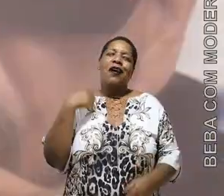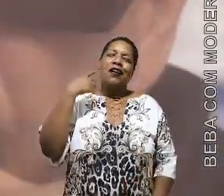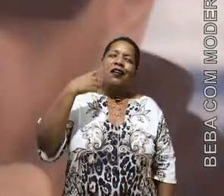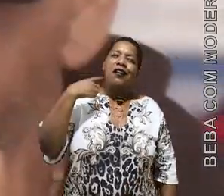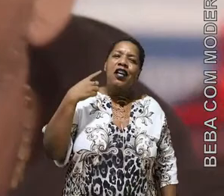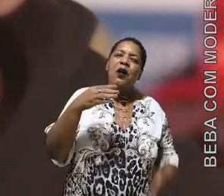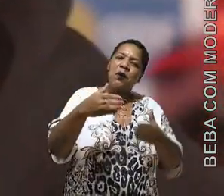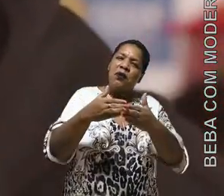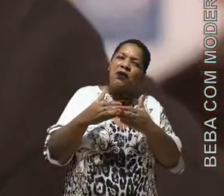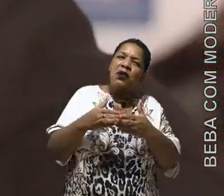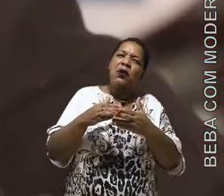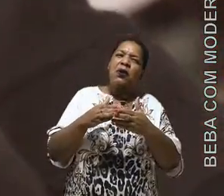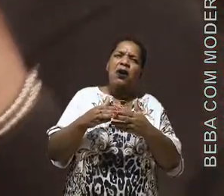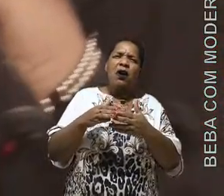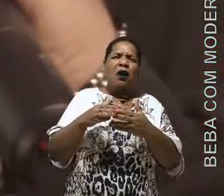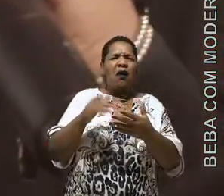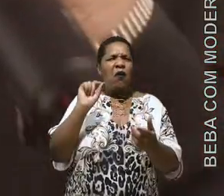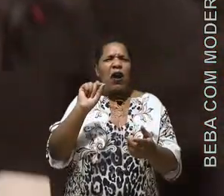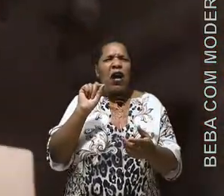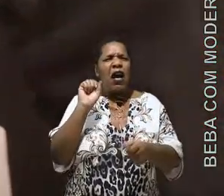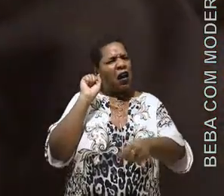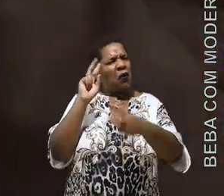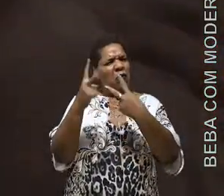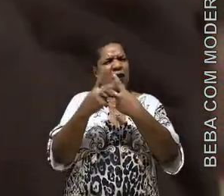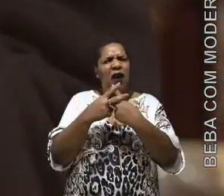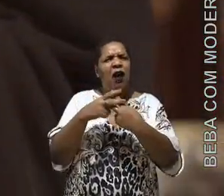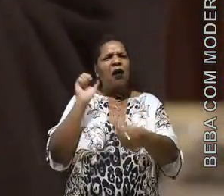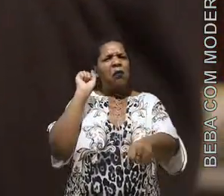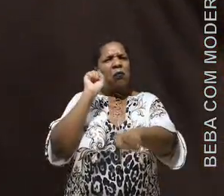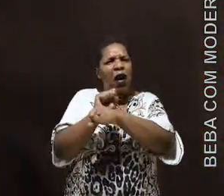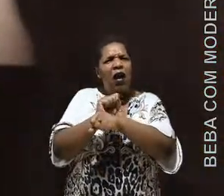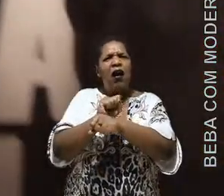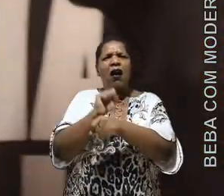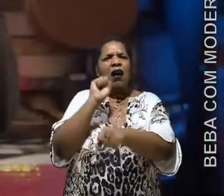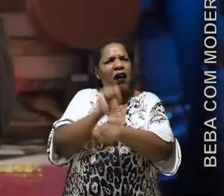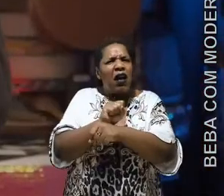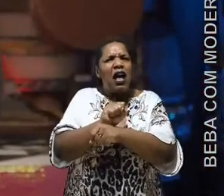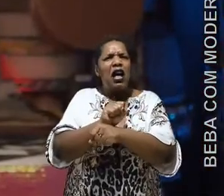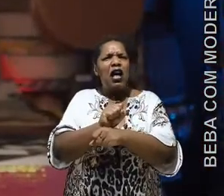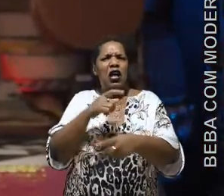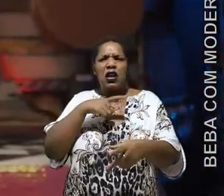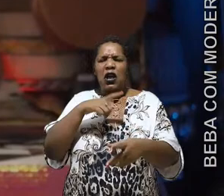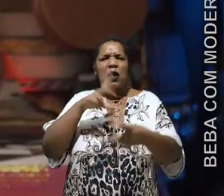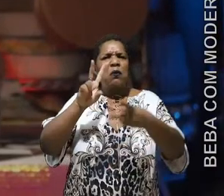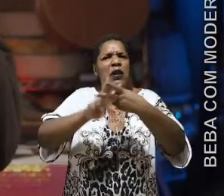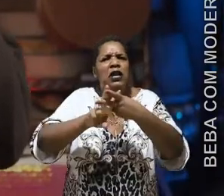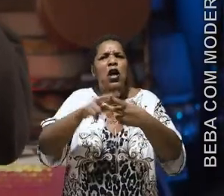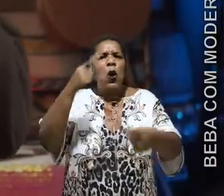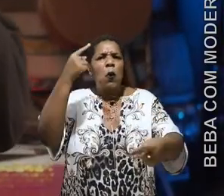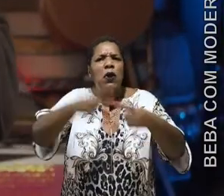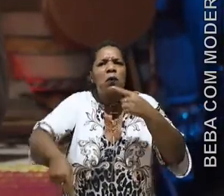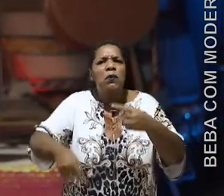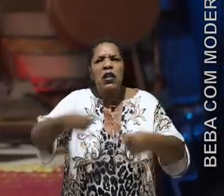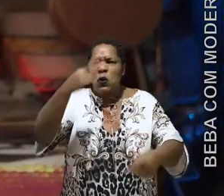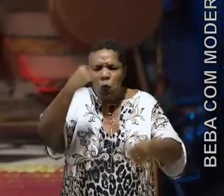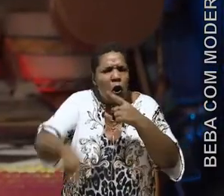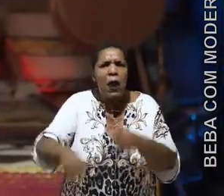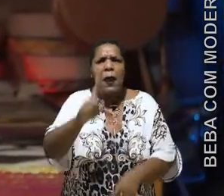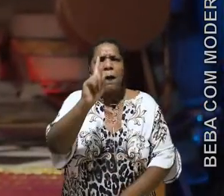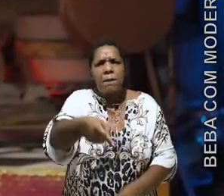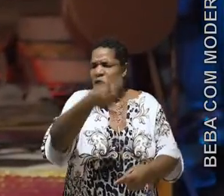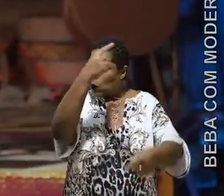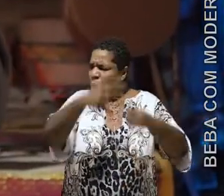palavrões promotores públicos pedido prisões para para palmatória para prisão para pro público para